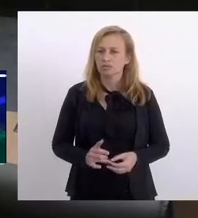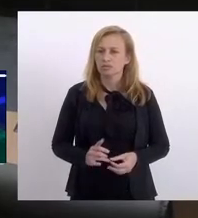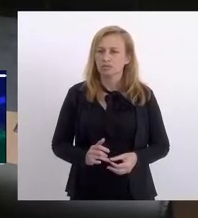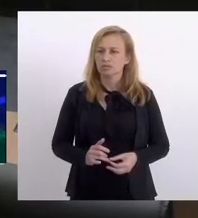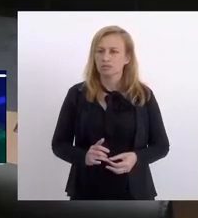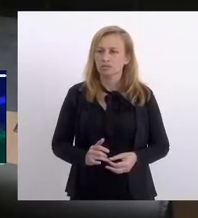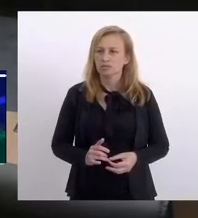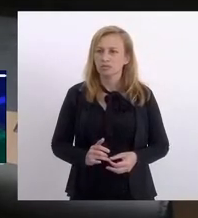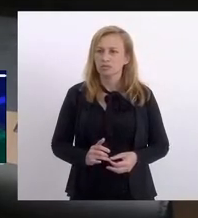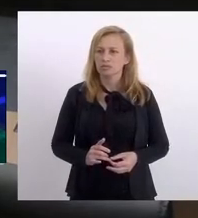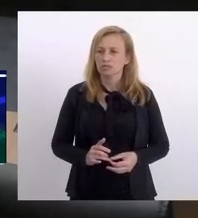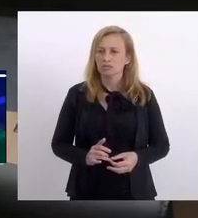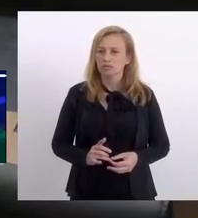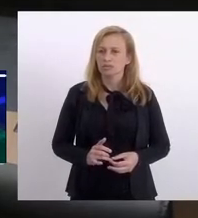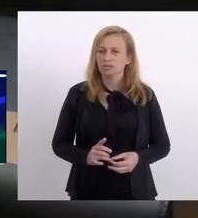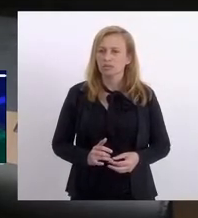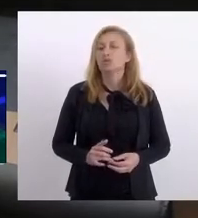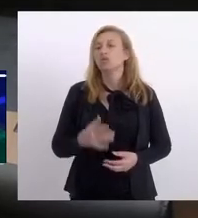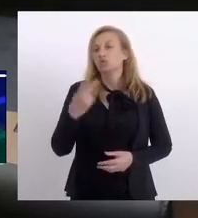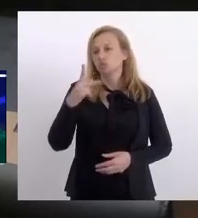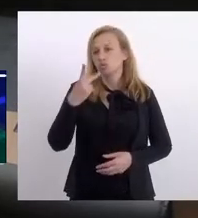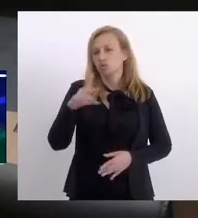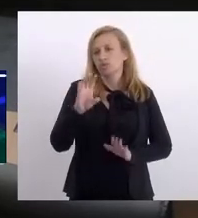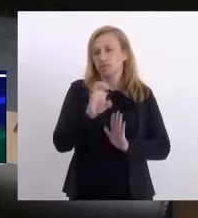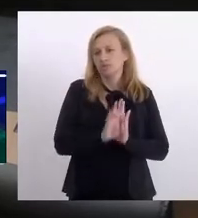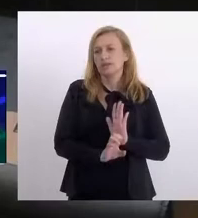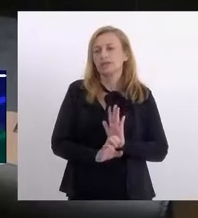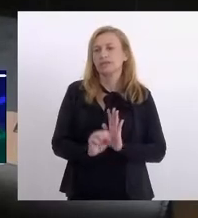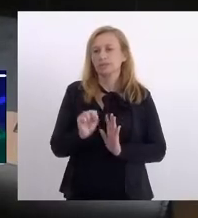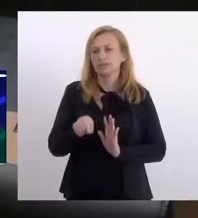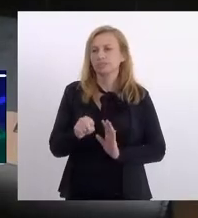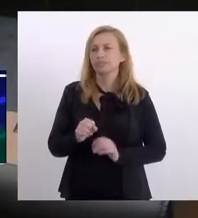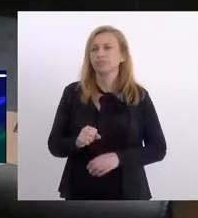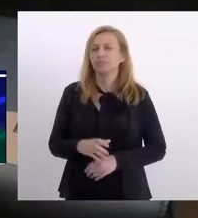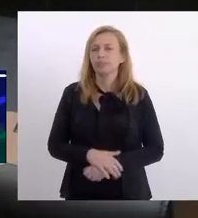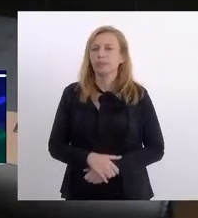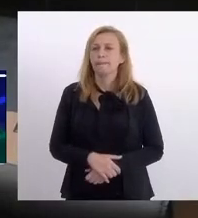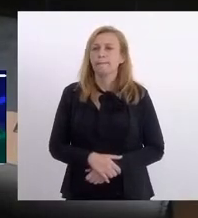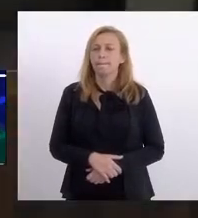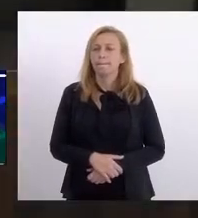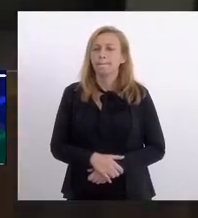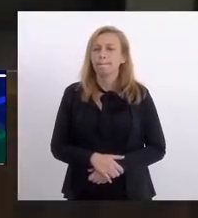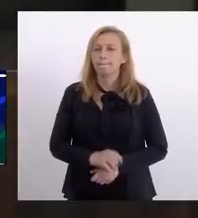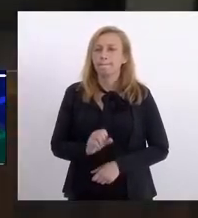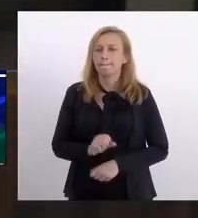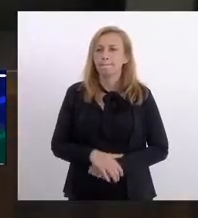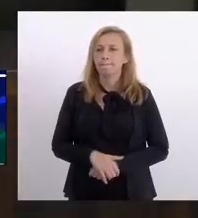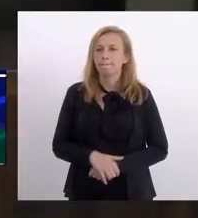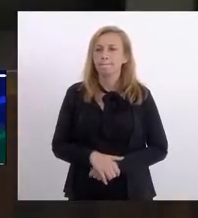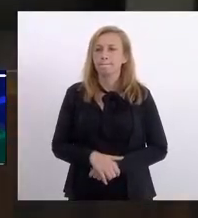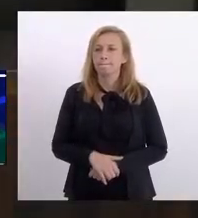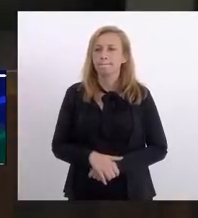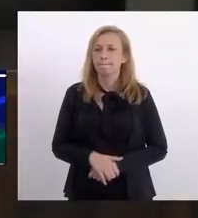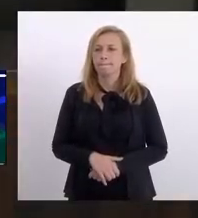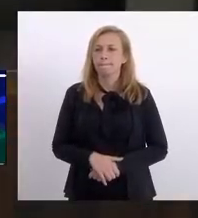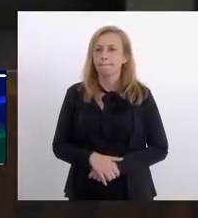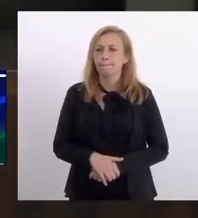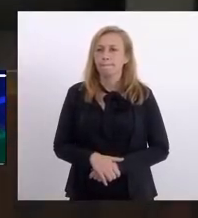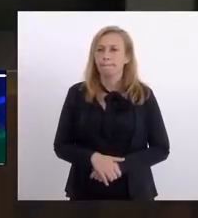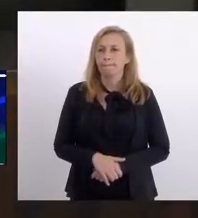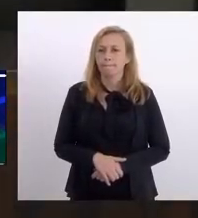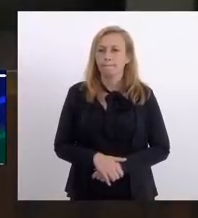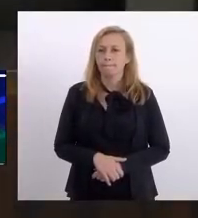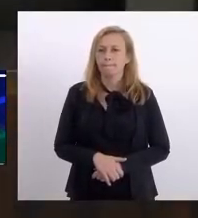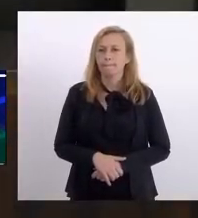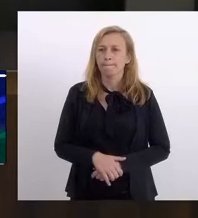projeto está em, está em primeiro ou está em... São de vossa autoria. Deputado Sintes, de vossa autoria. É